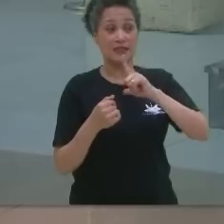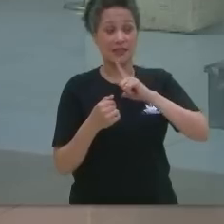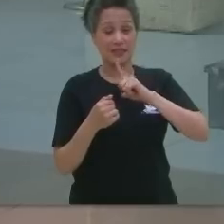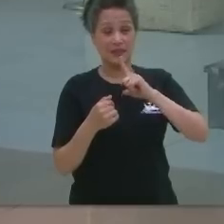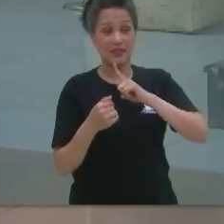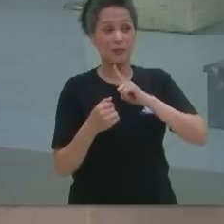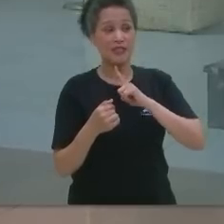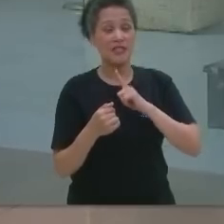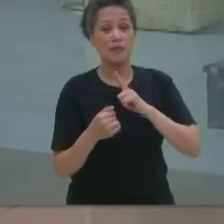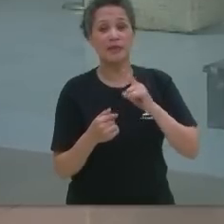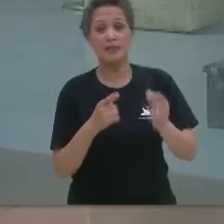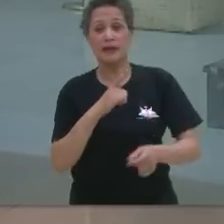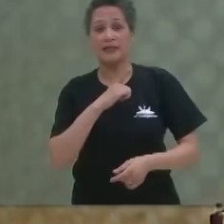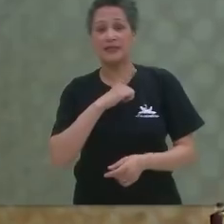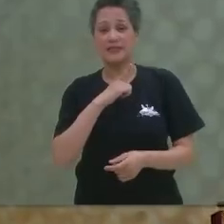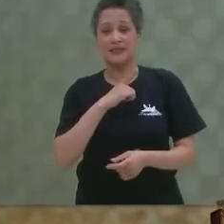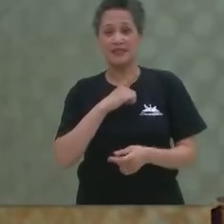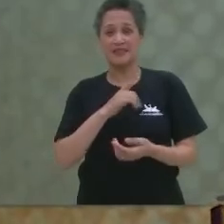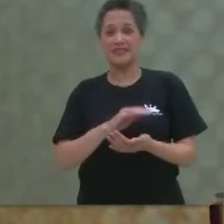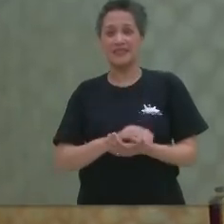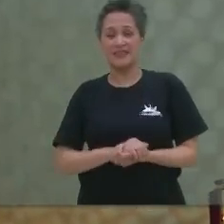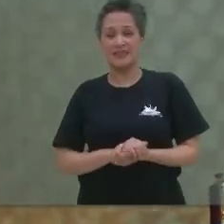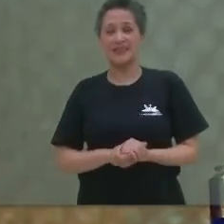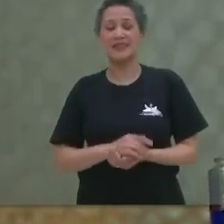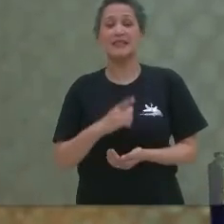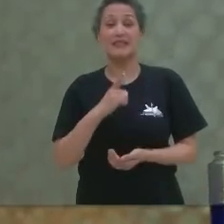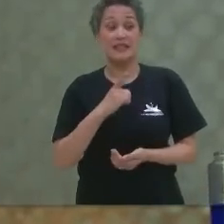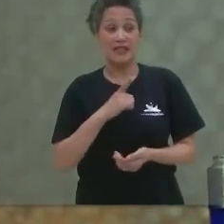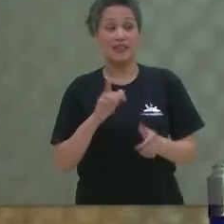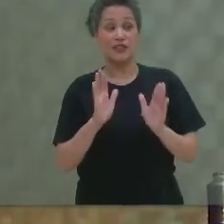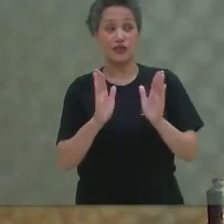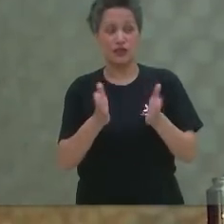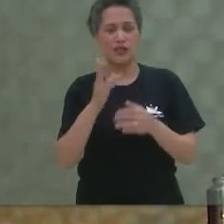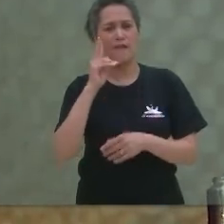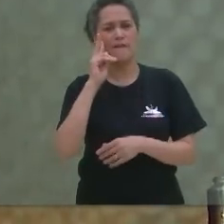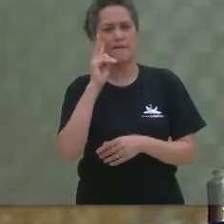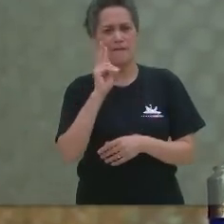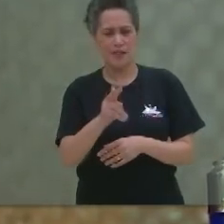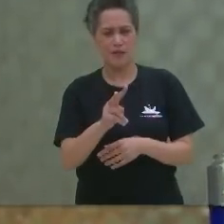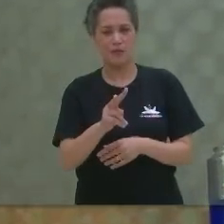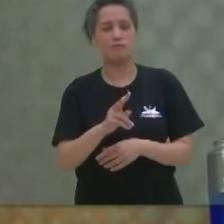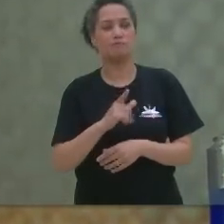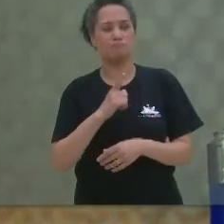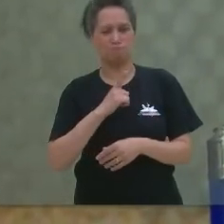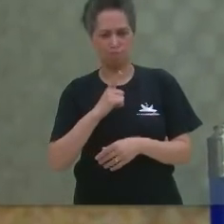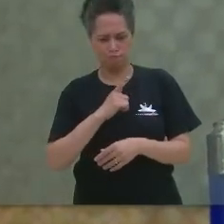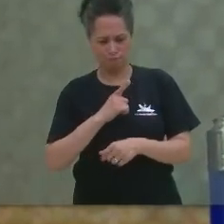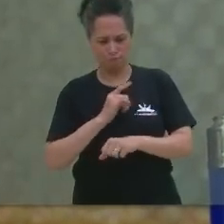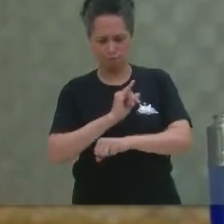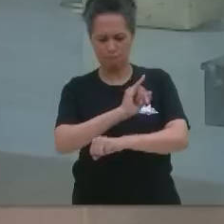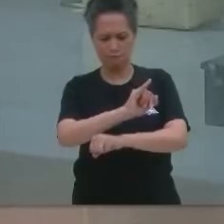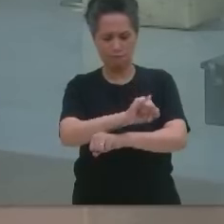isso, por servir ao Senhor, Jerusalém brilhará. Ora,